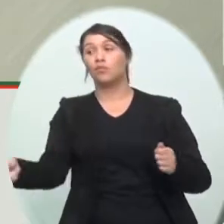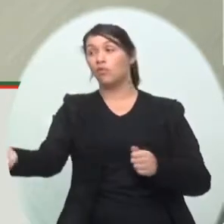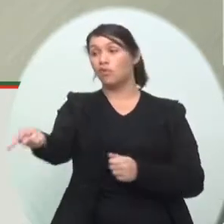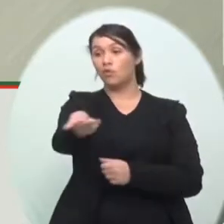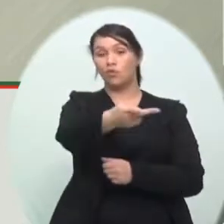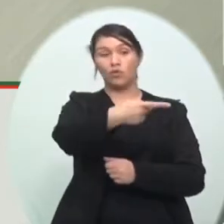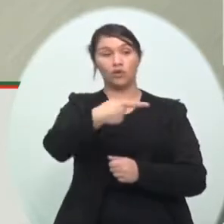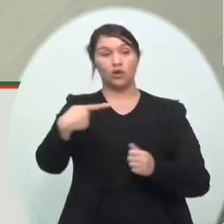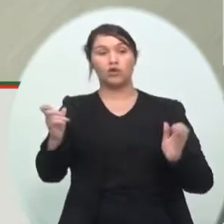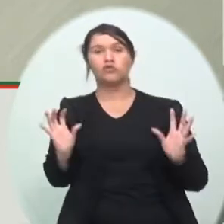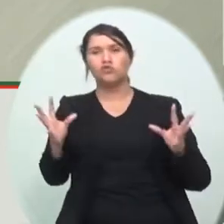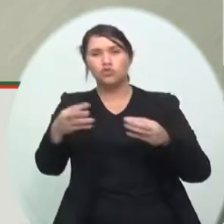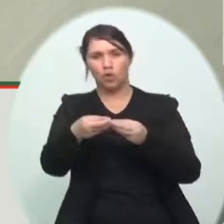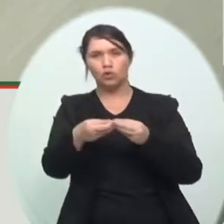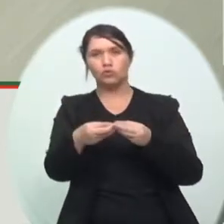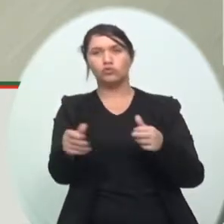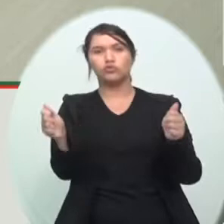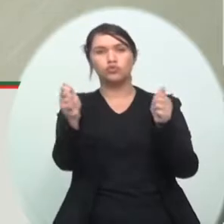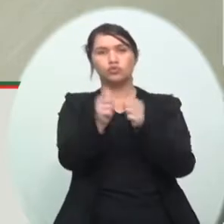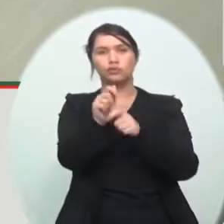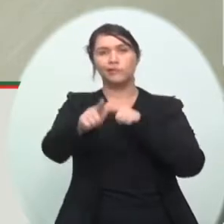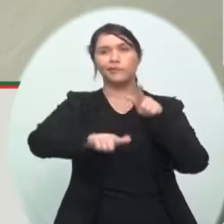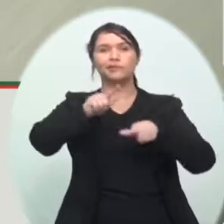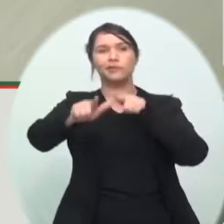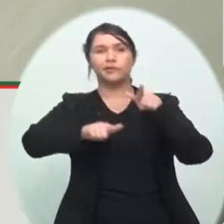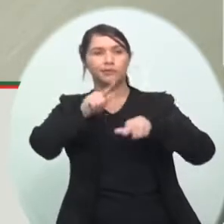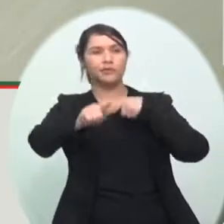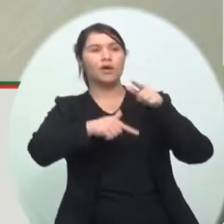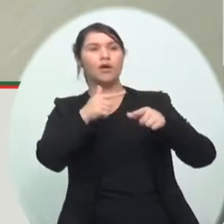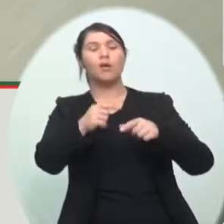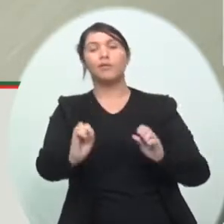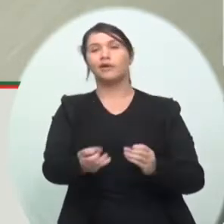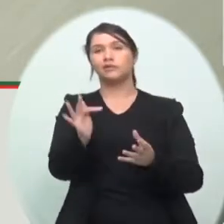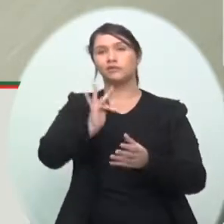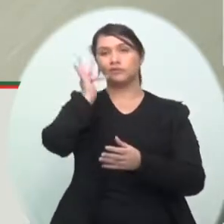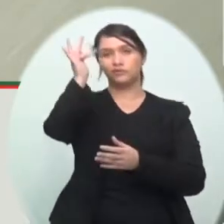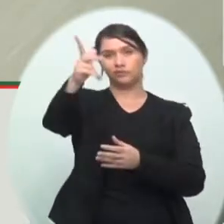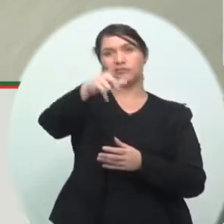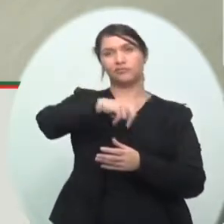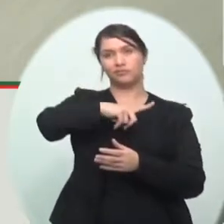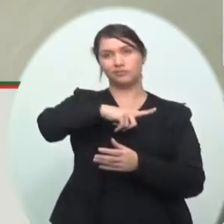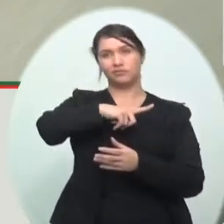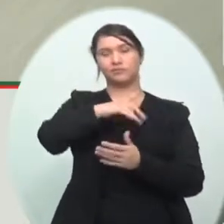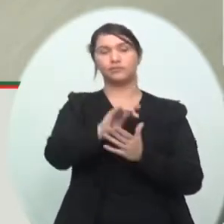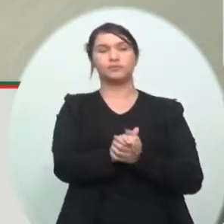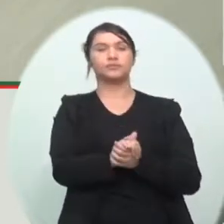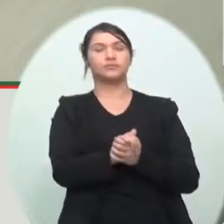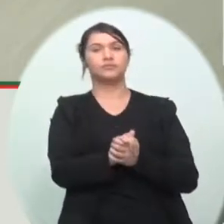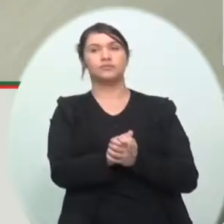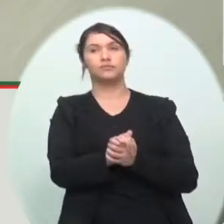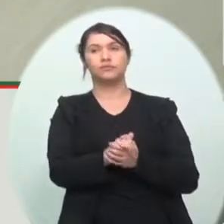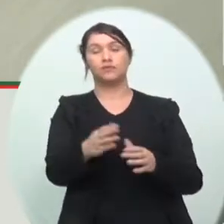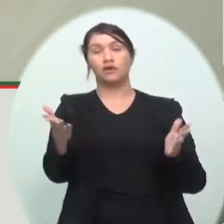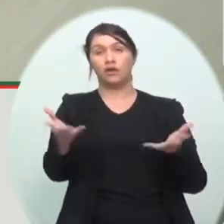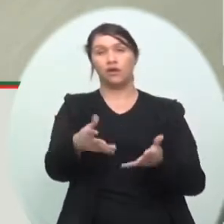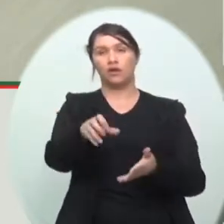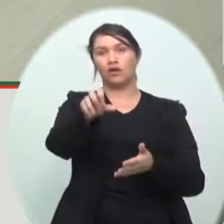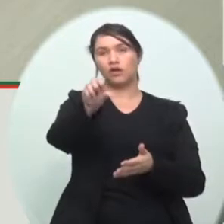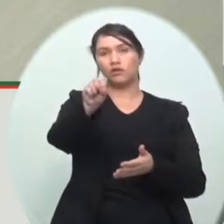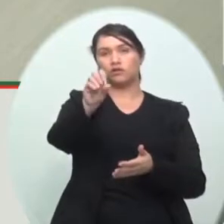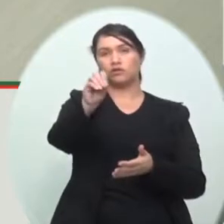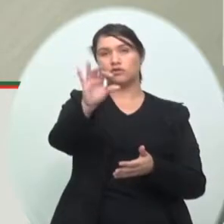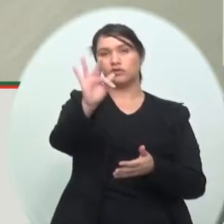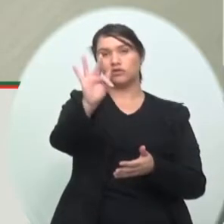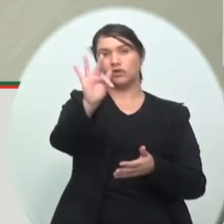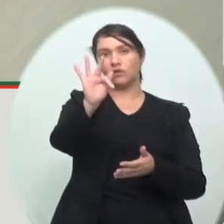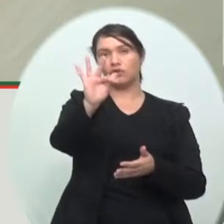de fato, deixe de ser uma expectativa e passe a ser uma realidade. E com relação ao software, porque de nada adianta